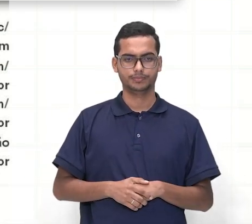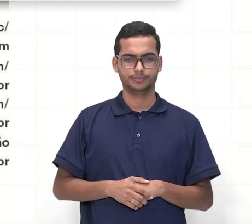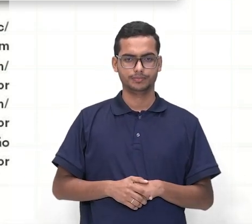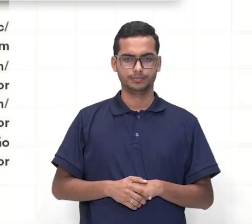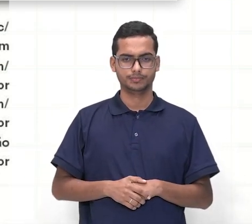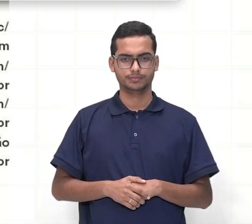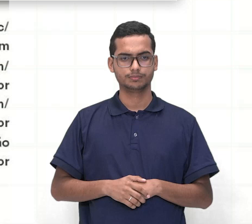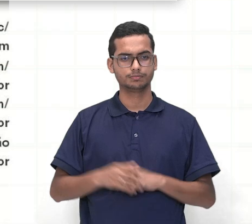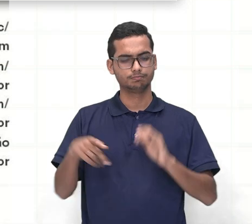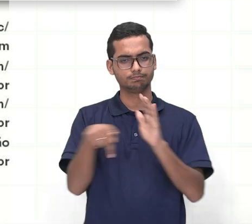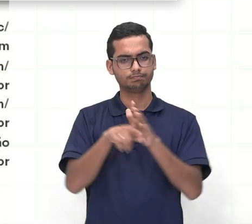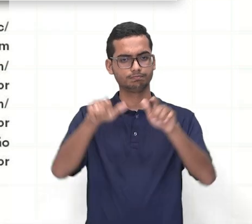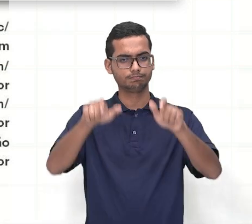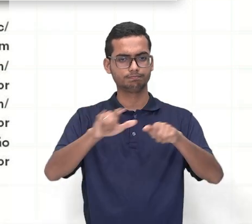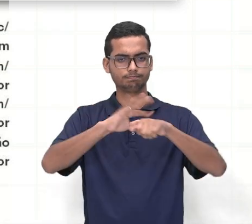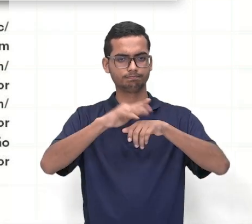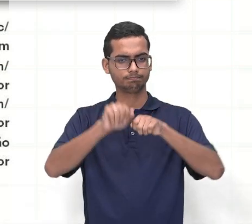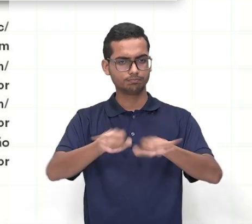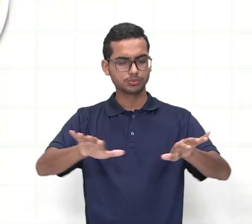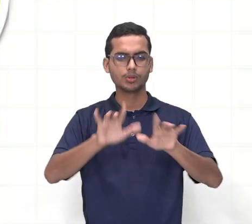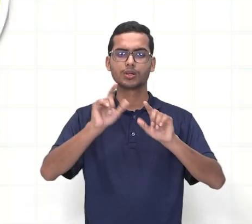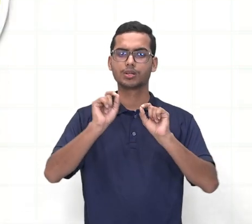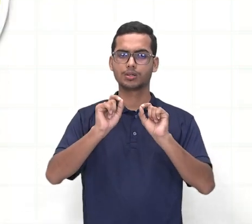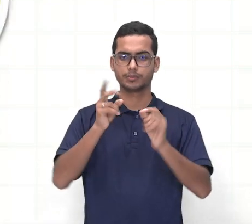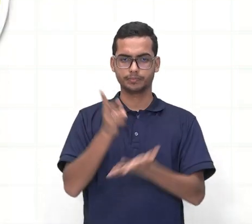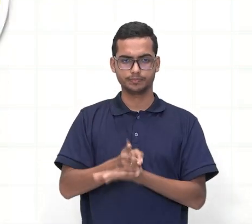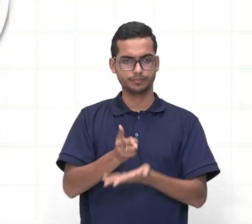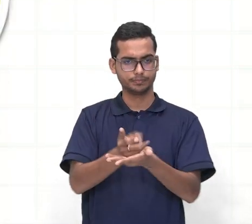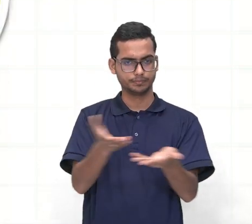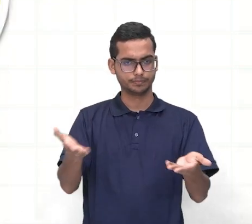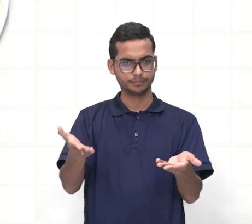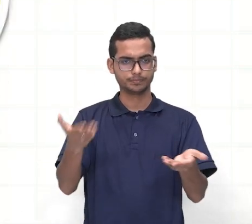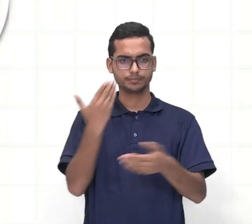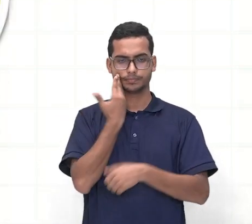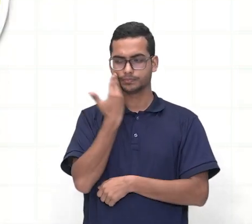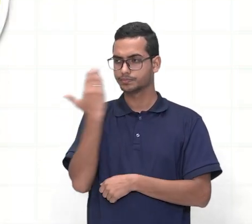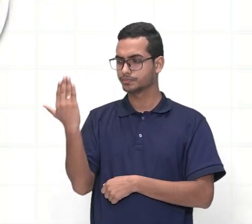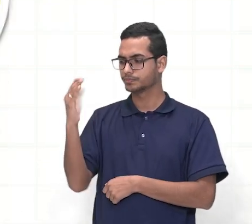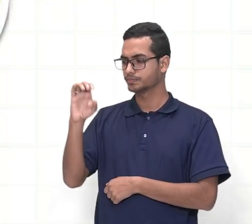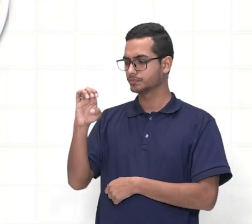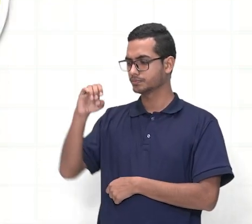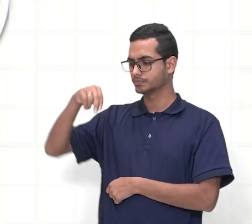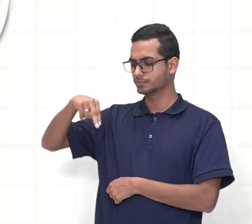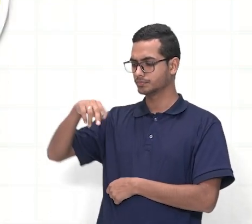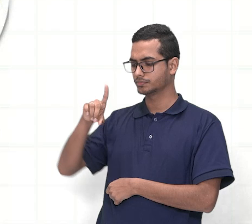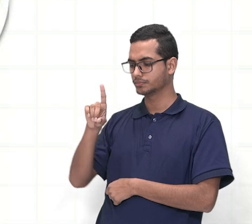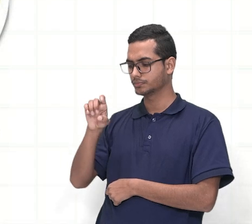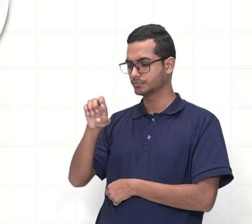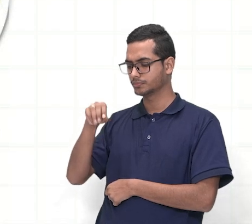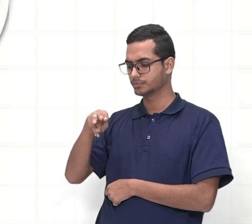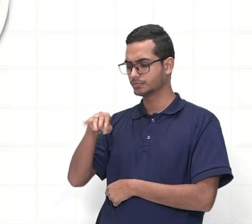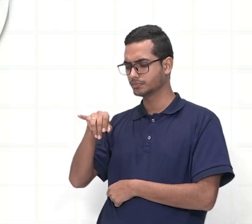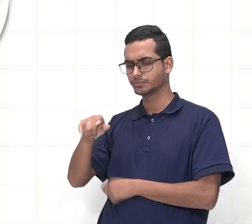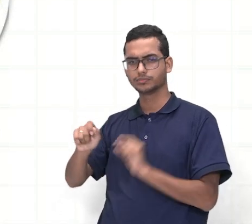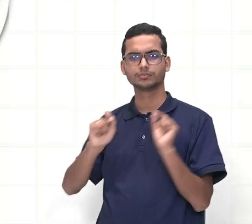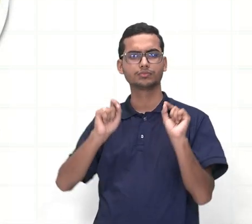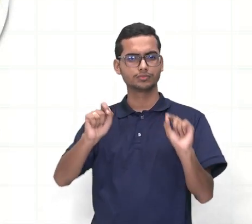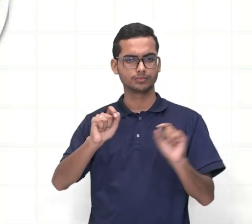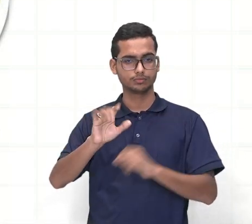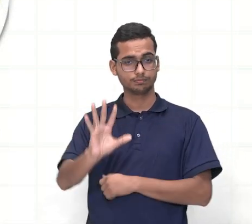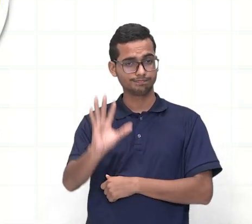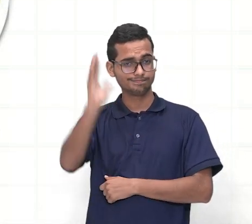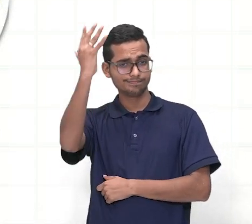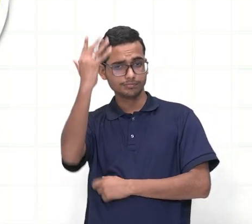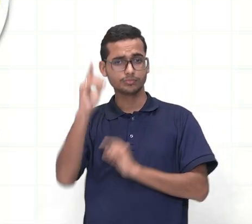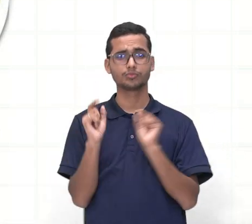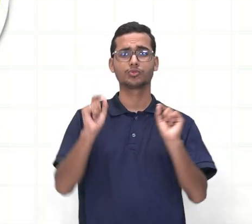continuidade, nós vamos para a endemia, que é a ocorrência,